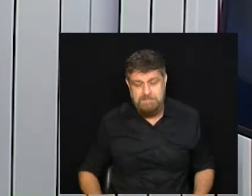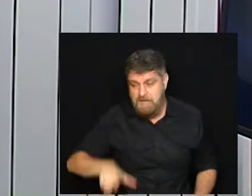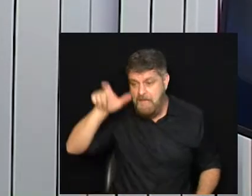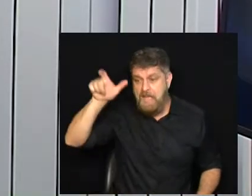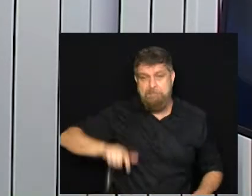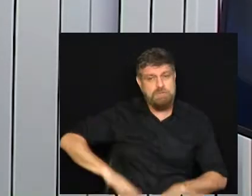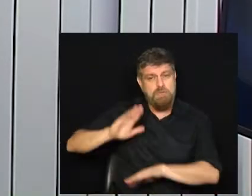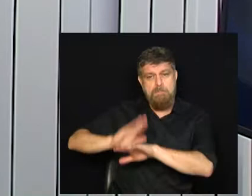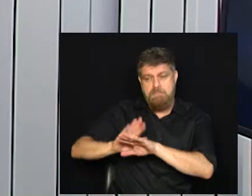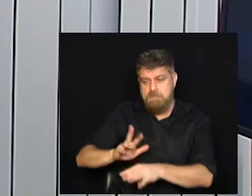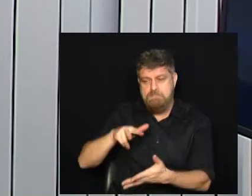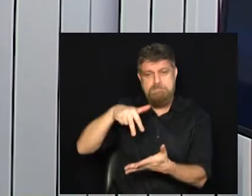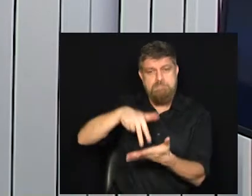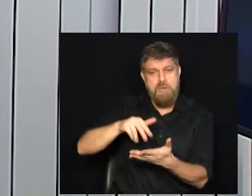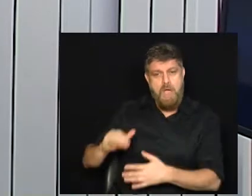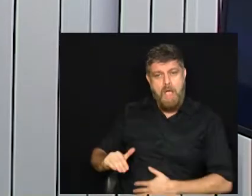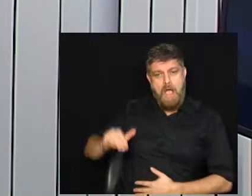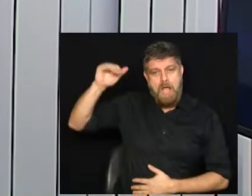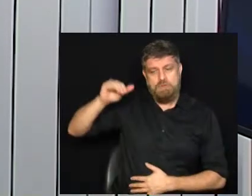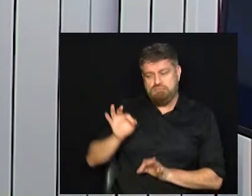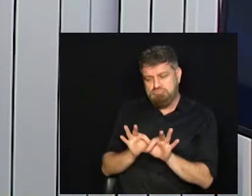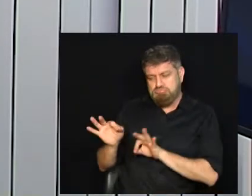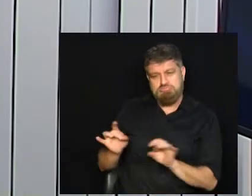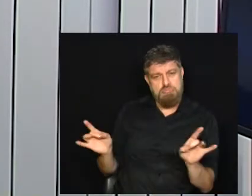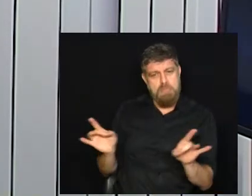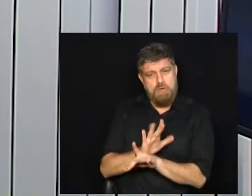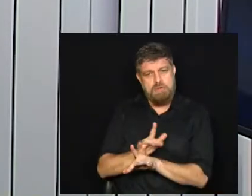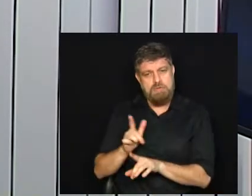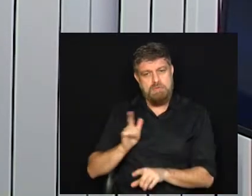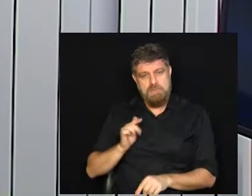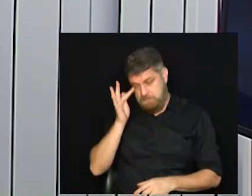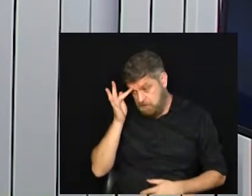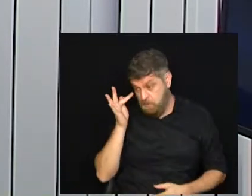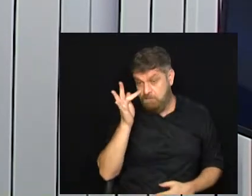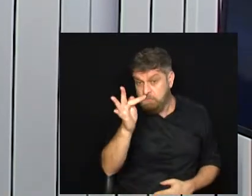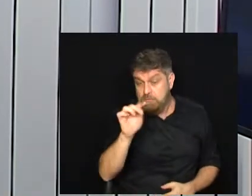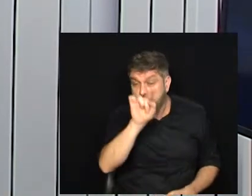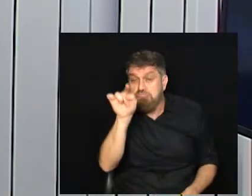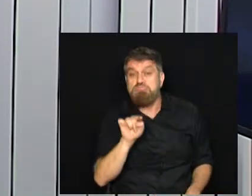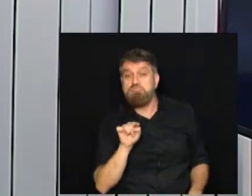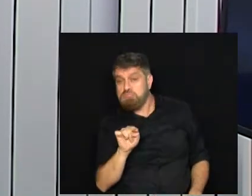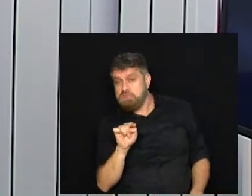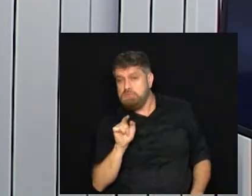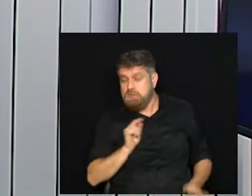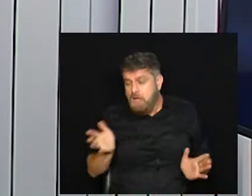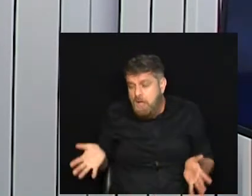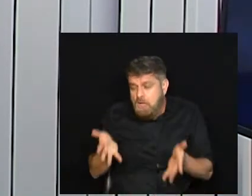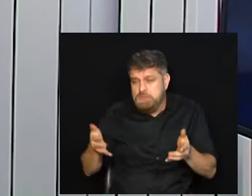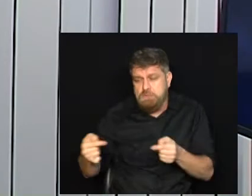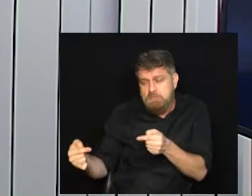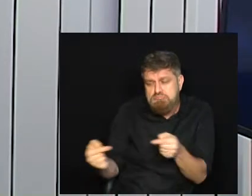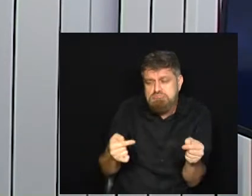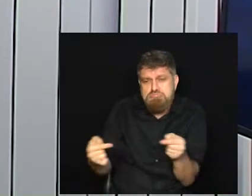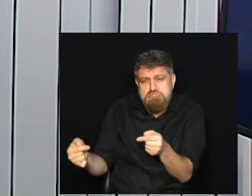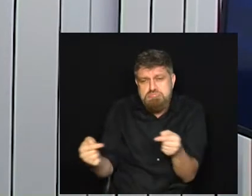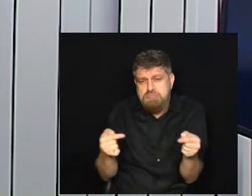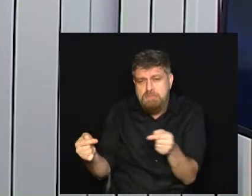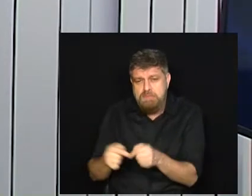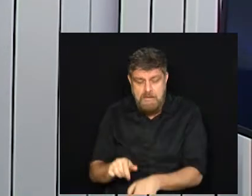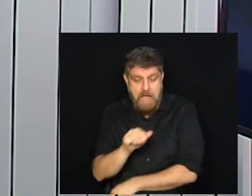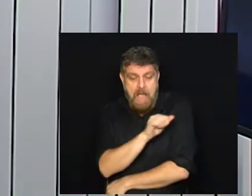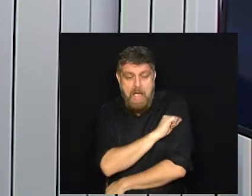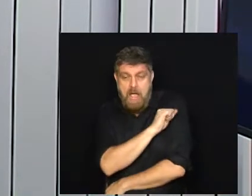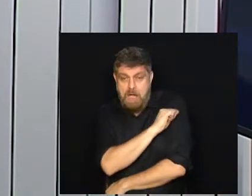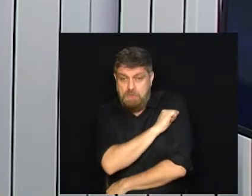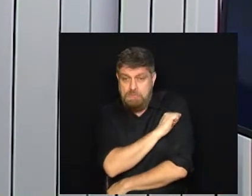ajuda a formar adultos mais preparados para as demandas futuras? Estimula a competitividade entre os